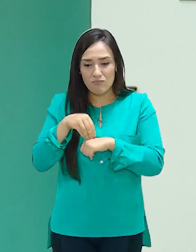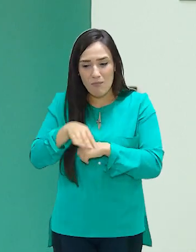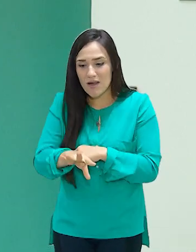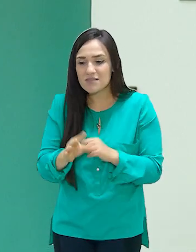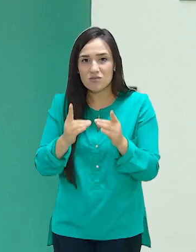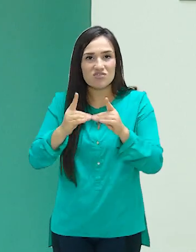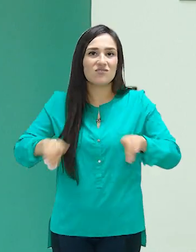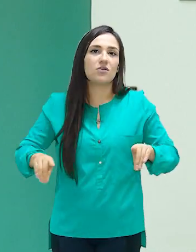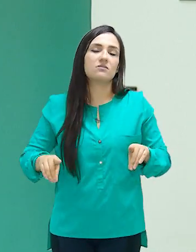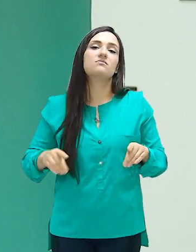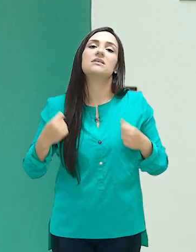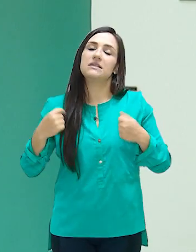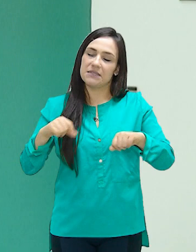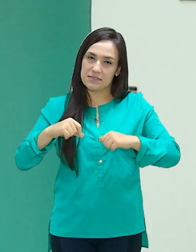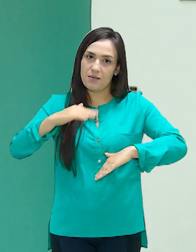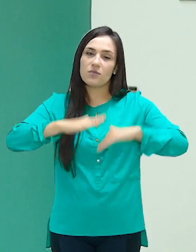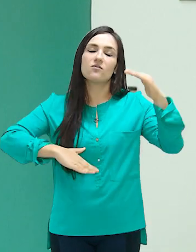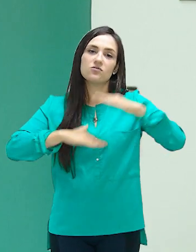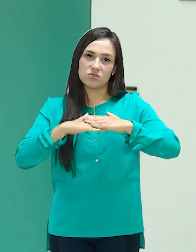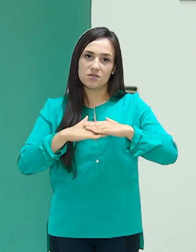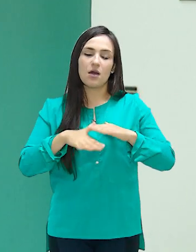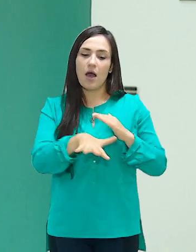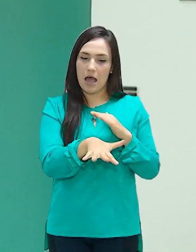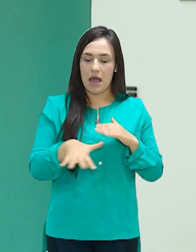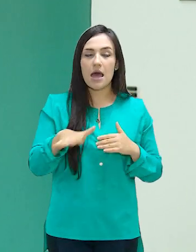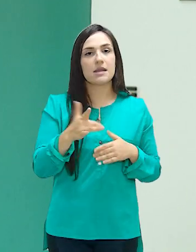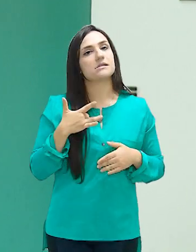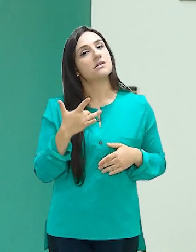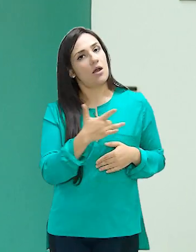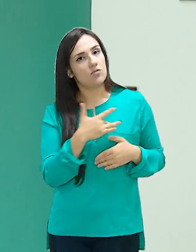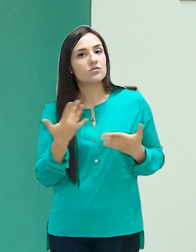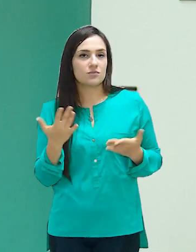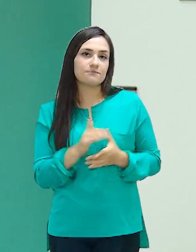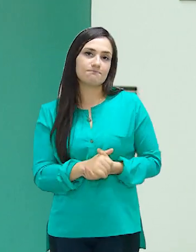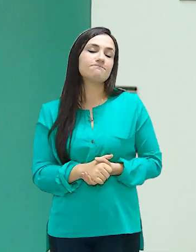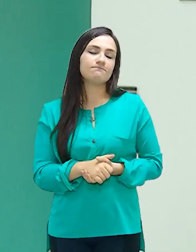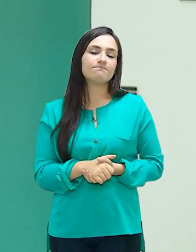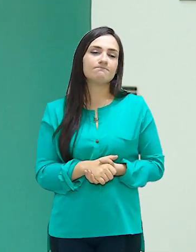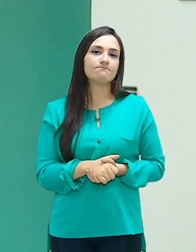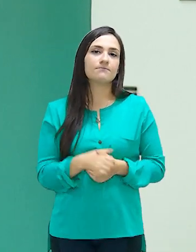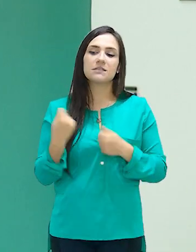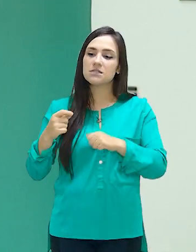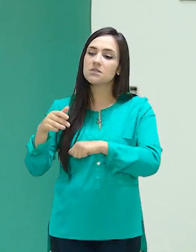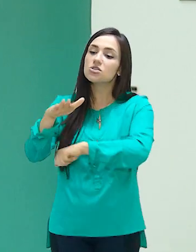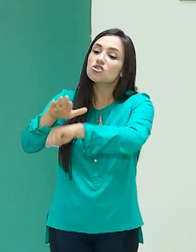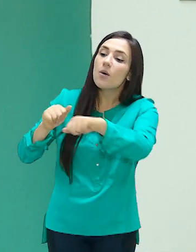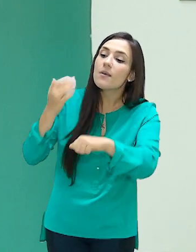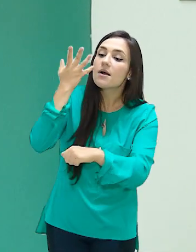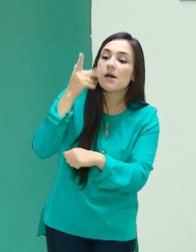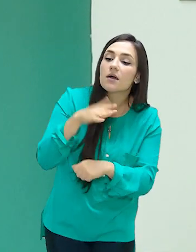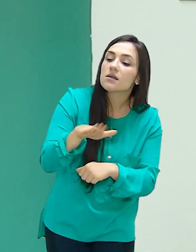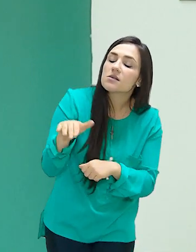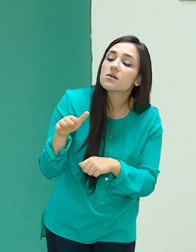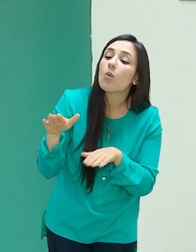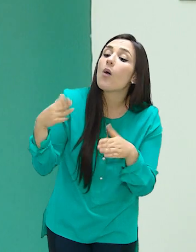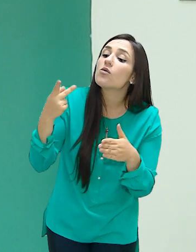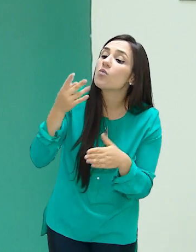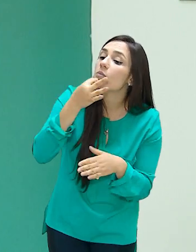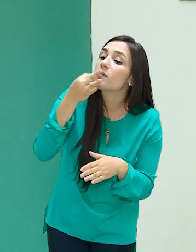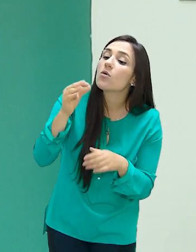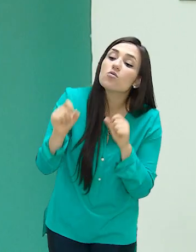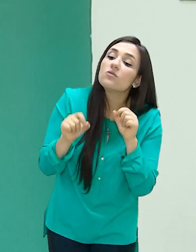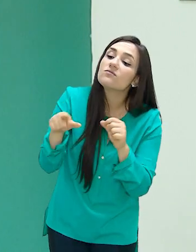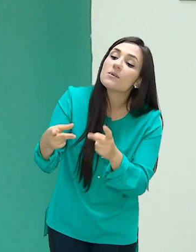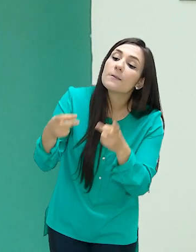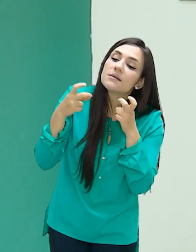aquela criança, precisa desse profissional da saúde chamar a criança, ver como ela está vendo tudo aquilo, ou